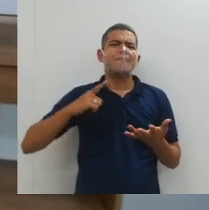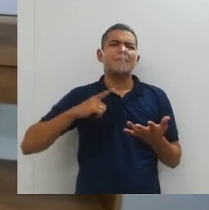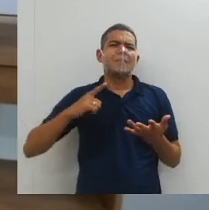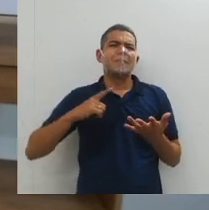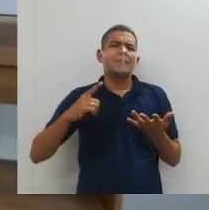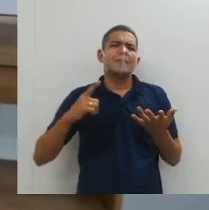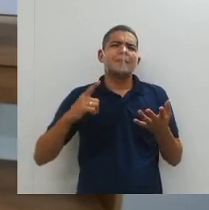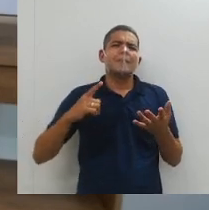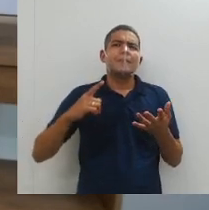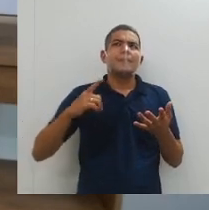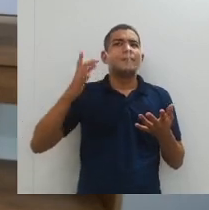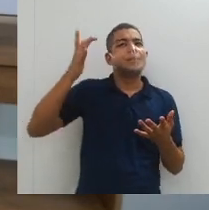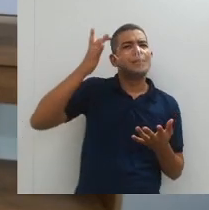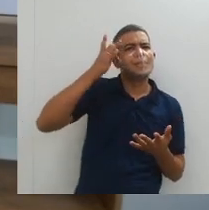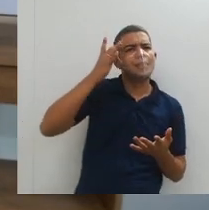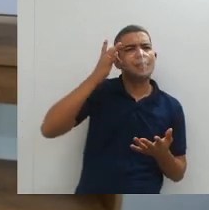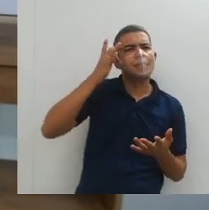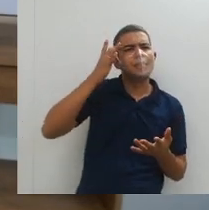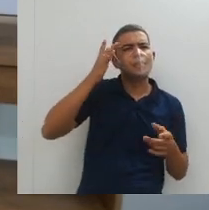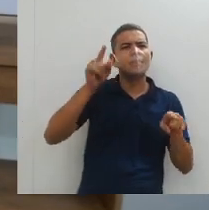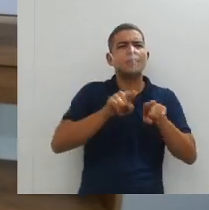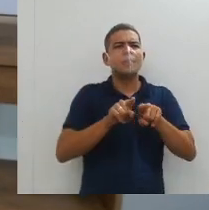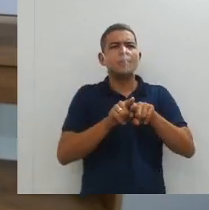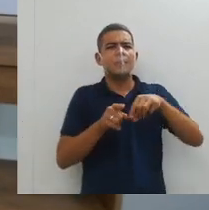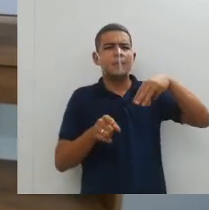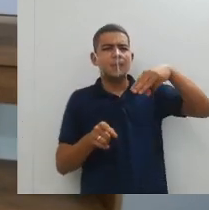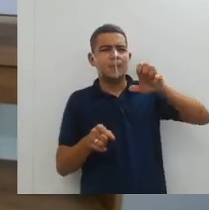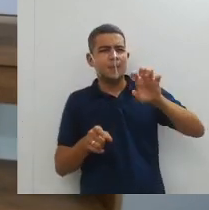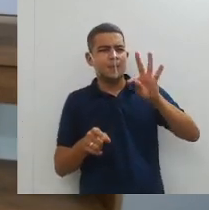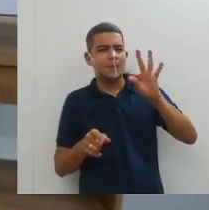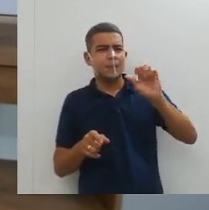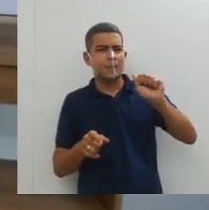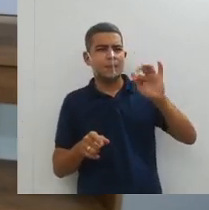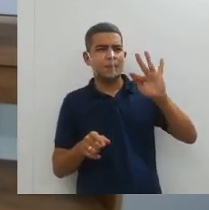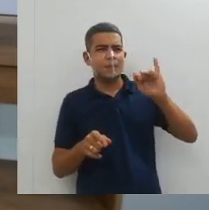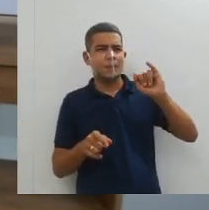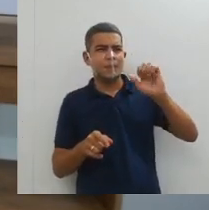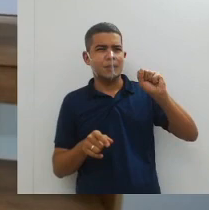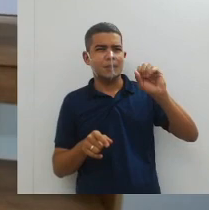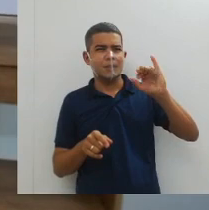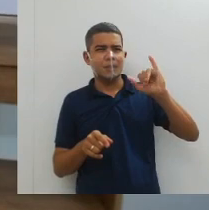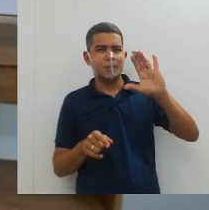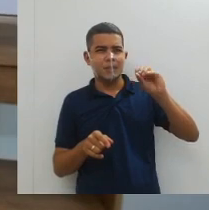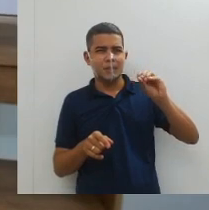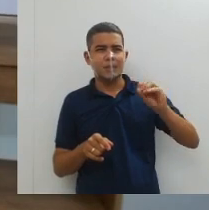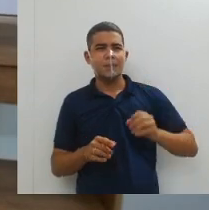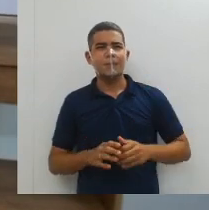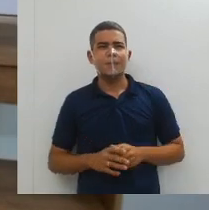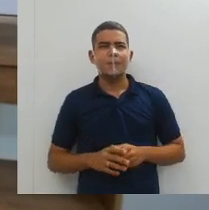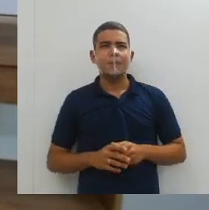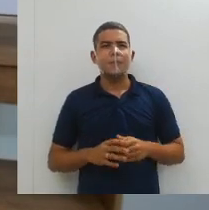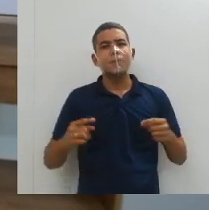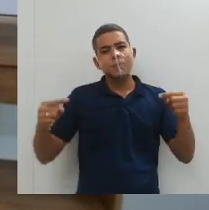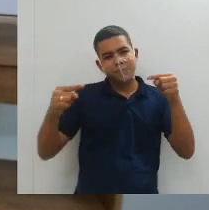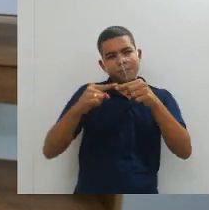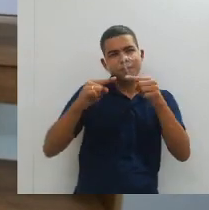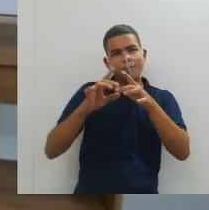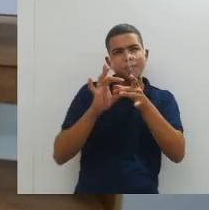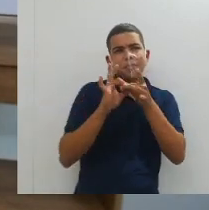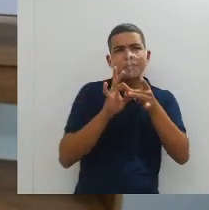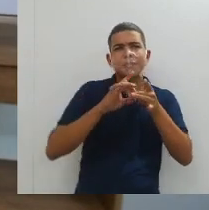da razão sobre o metafísico. Olha só, gente, o metafísico está ligado